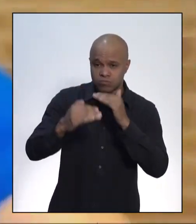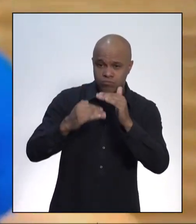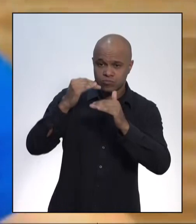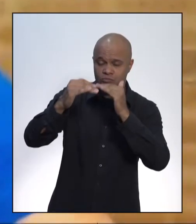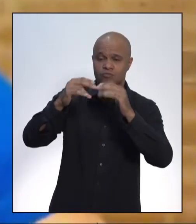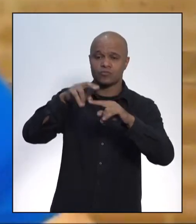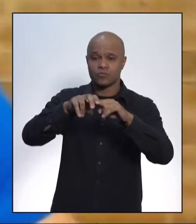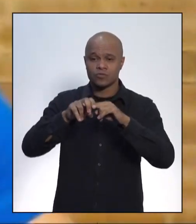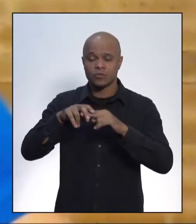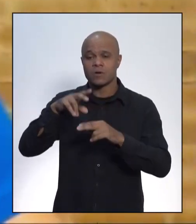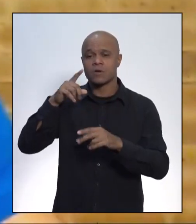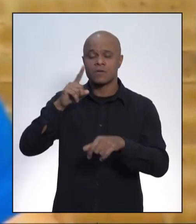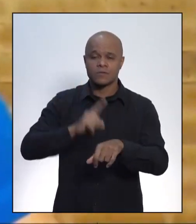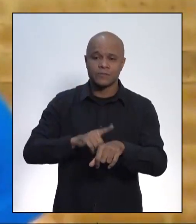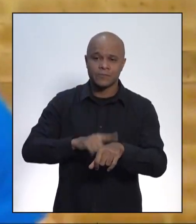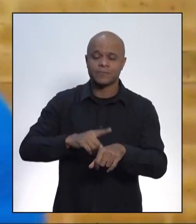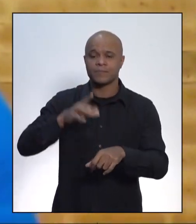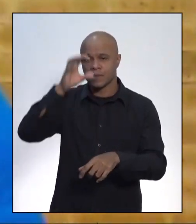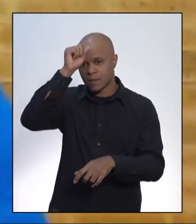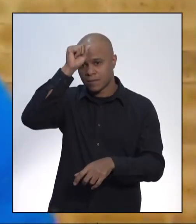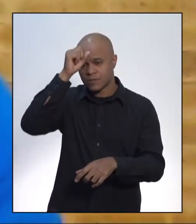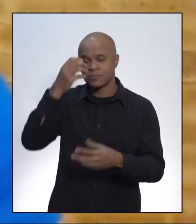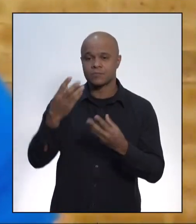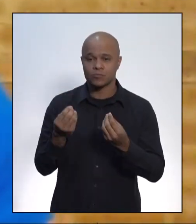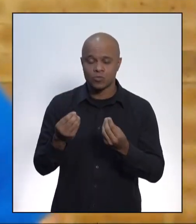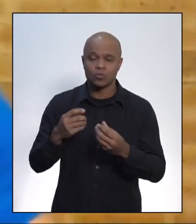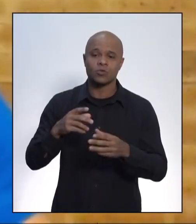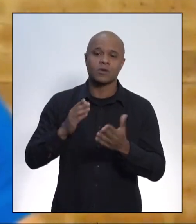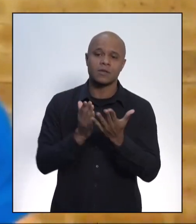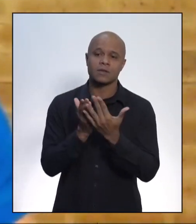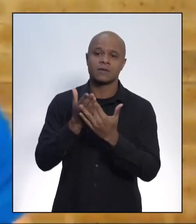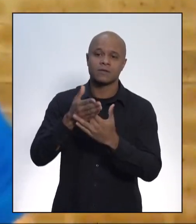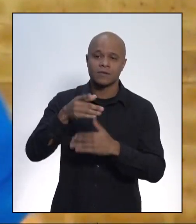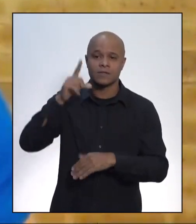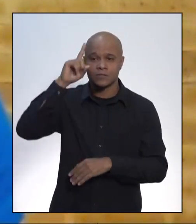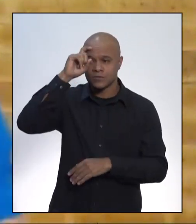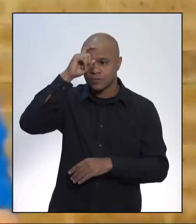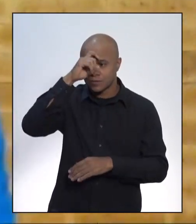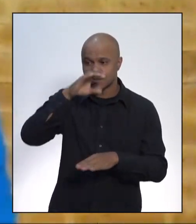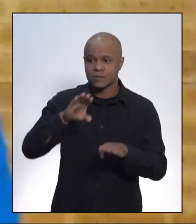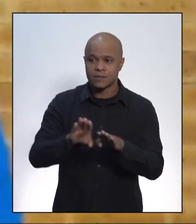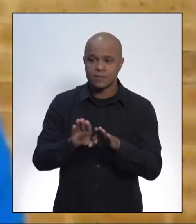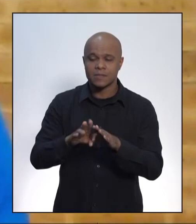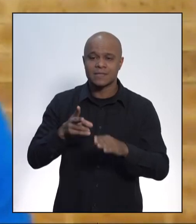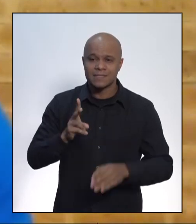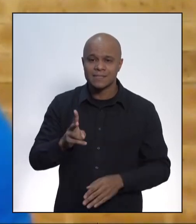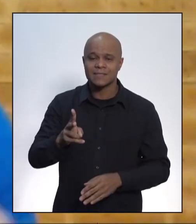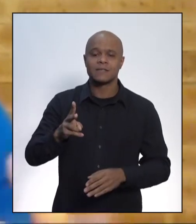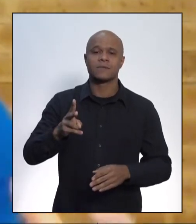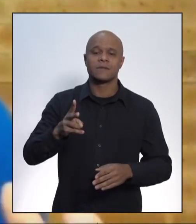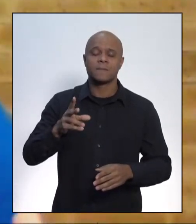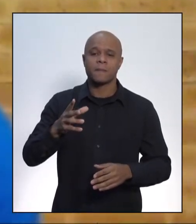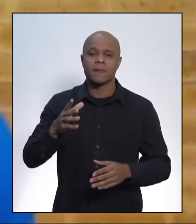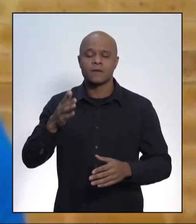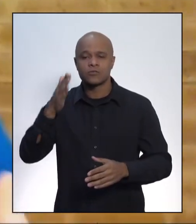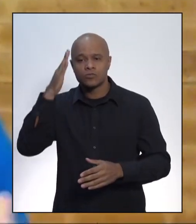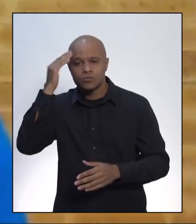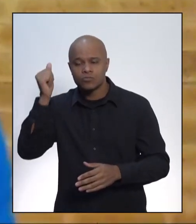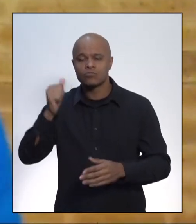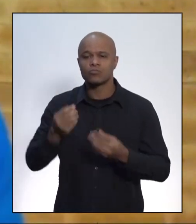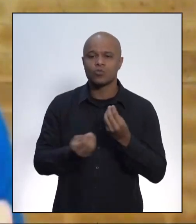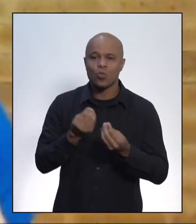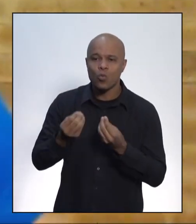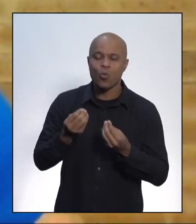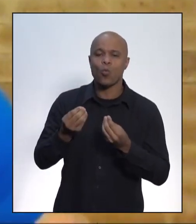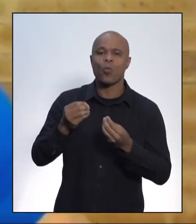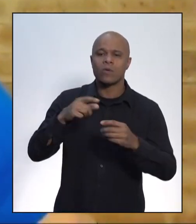tempo, pelas dificuldades, muitas dificuldades, momentos difíceis, mas eu sempre tive bastante resiliência. Na minha vida, os